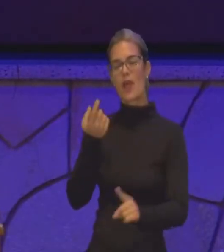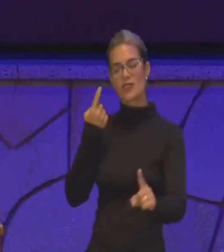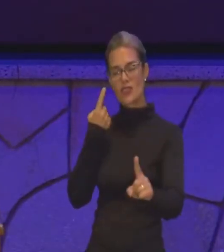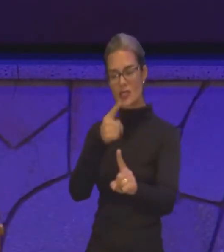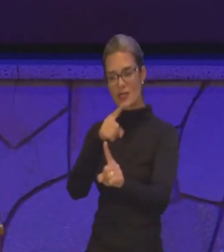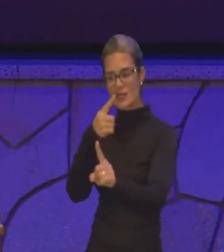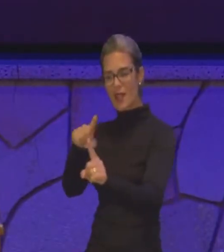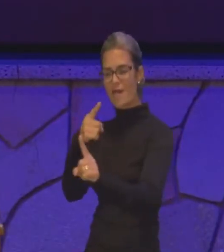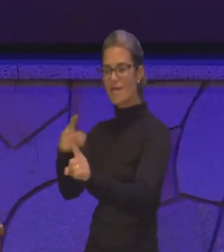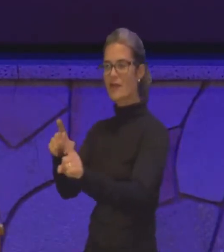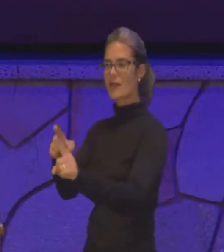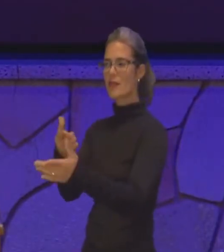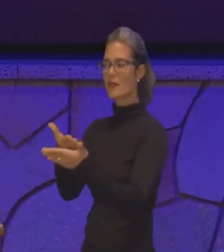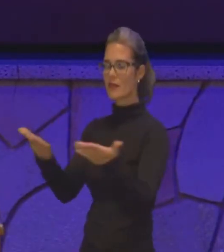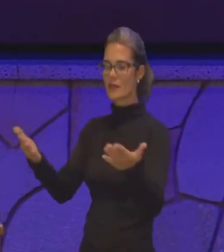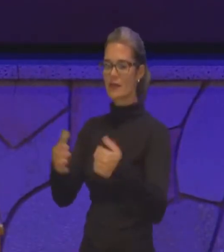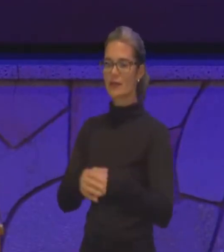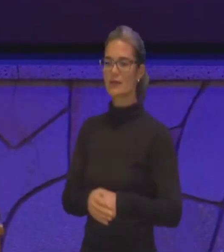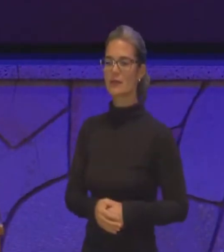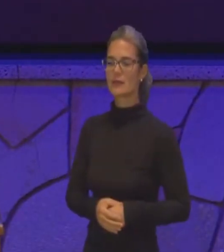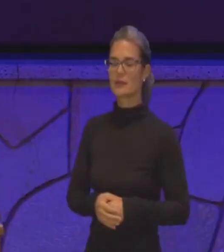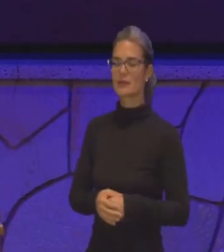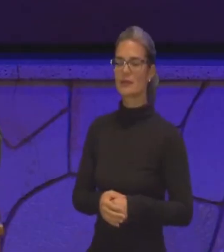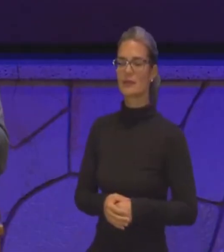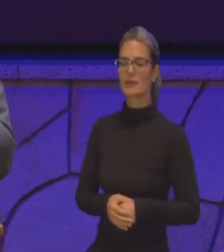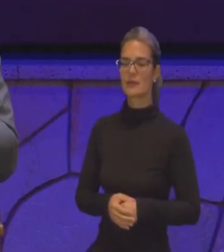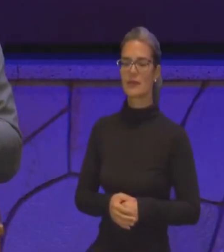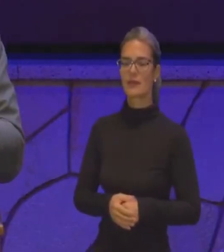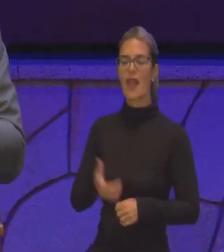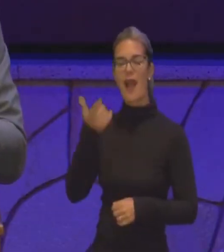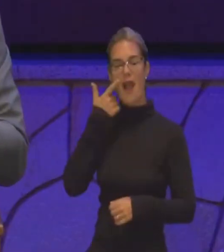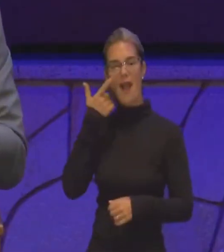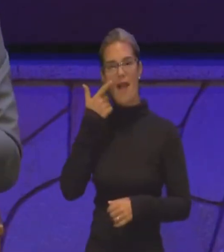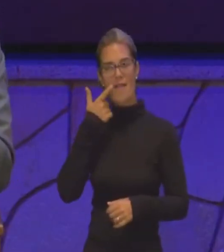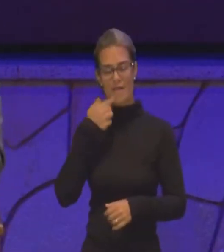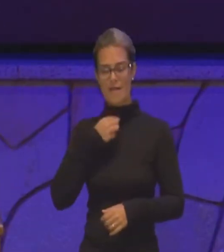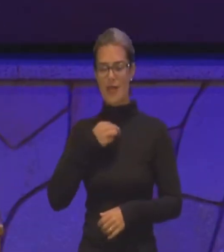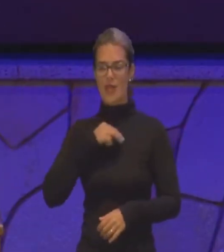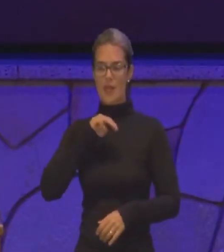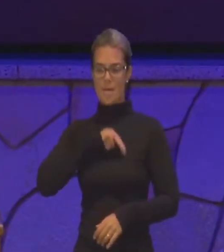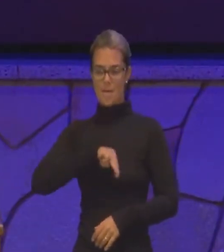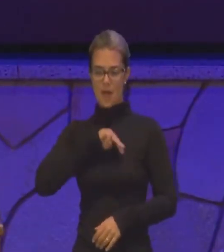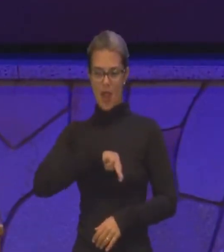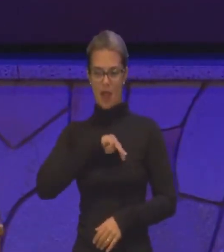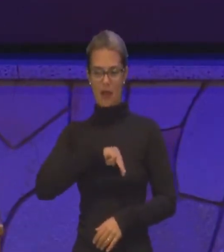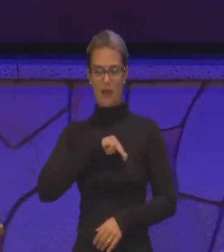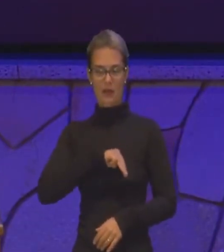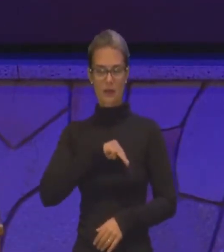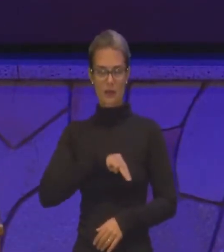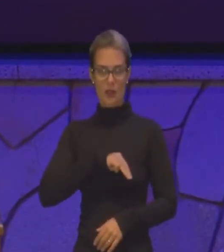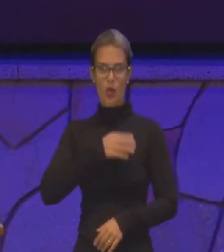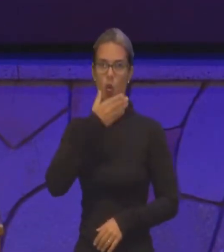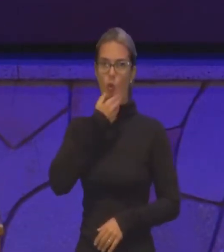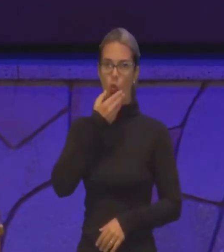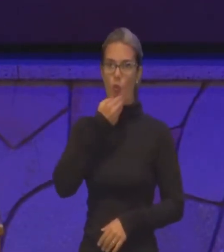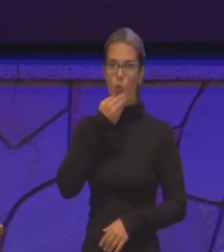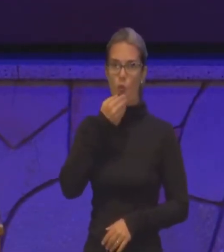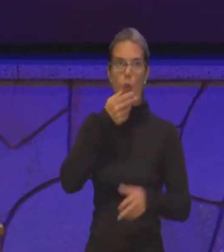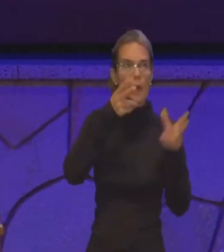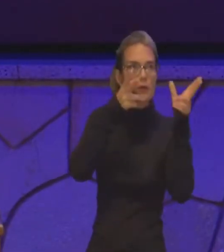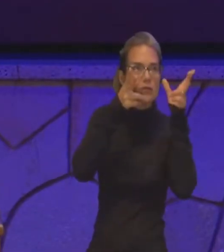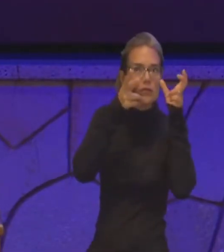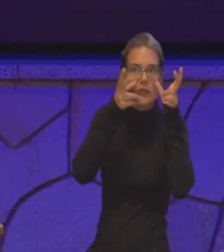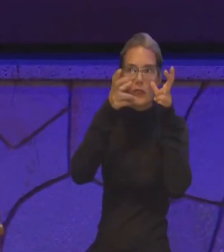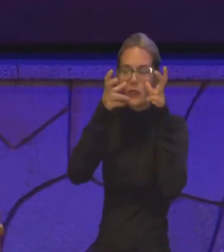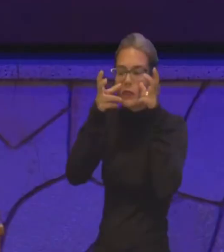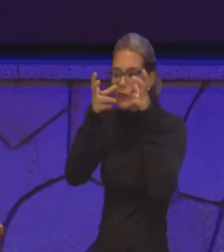desafiar a olhar para o Evangelho de Mateus, a uma testemunha ocular, entender que